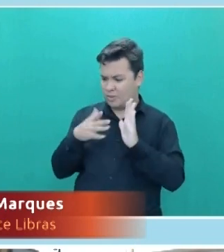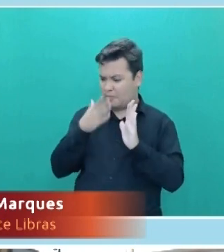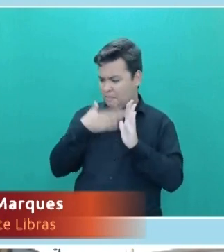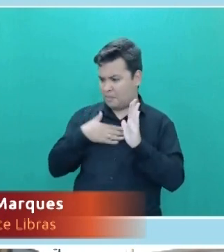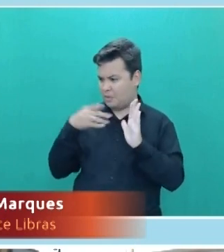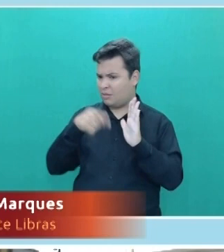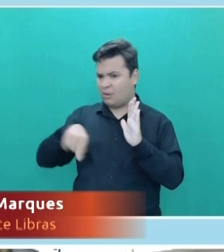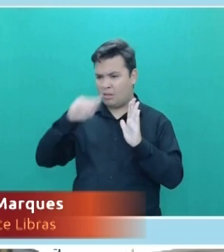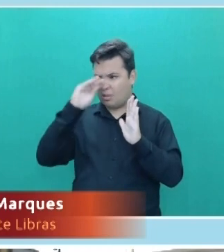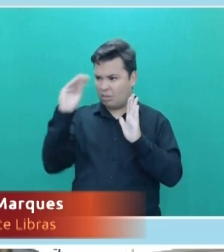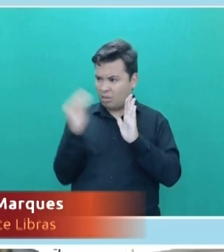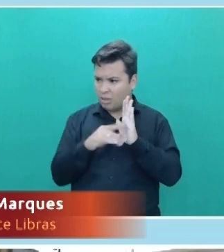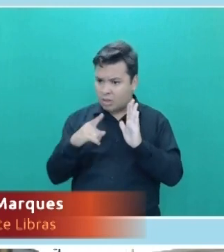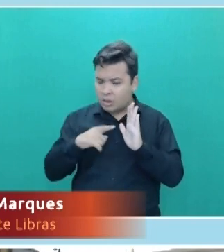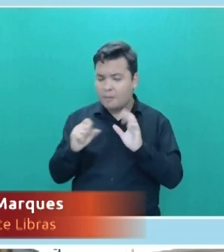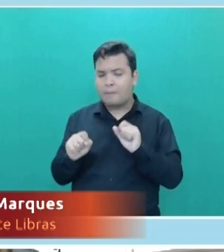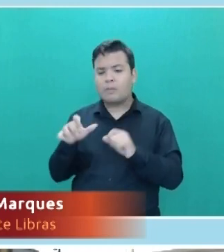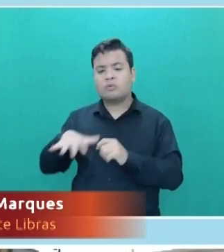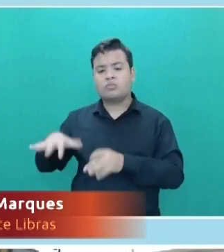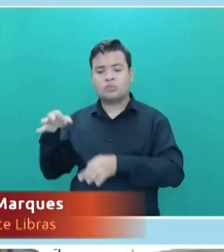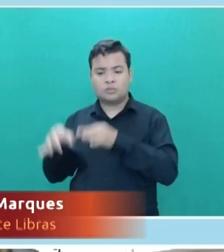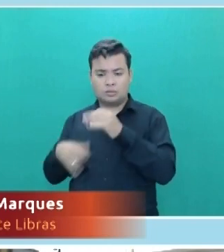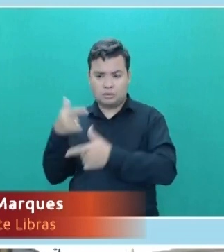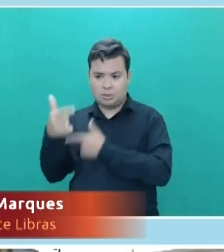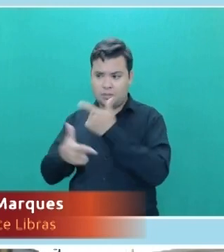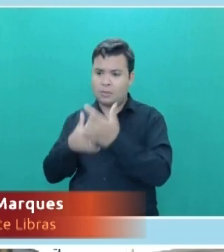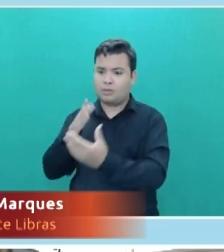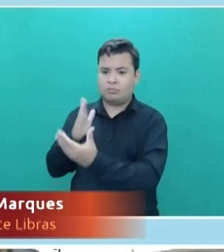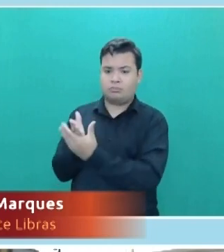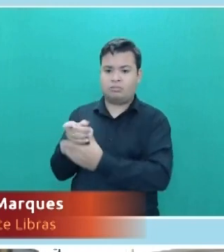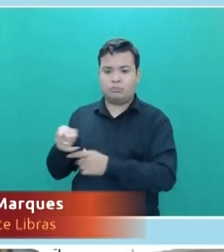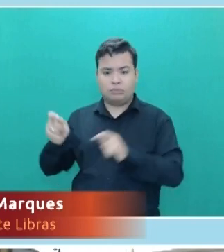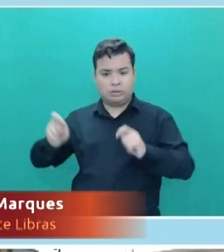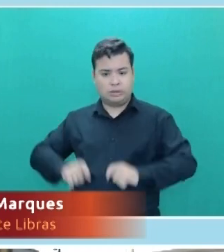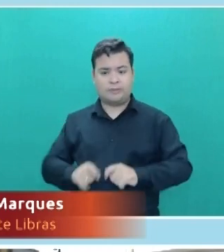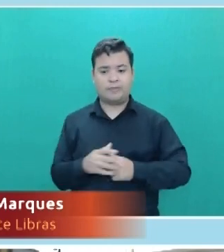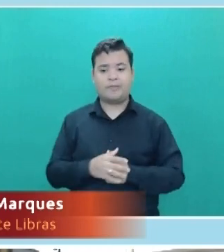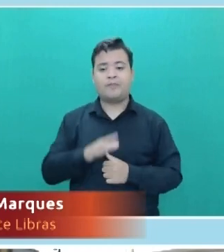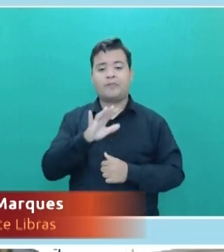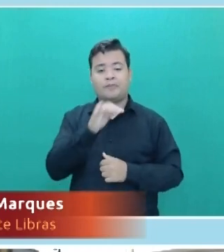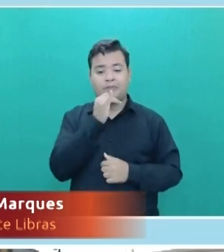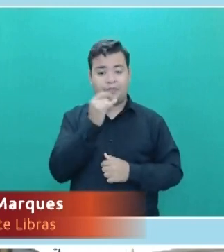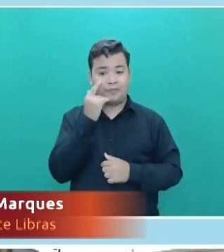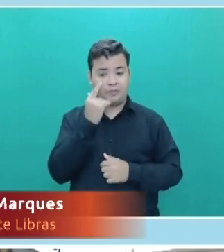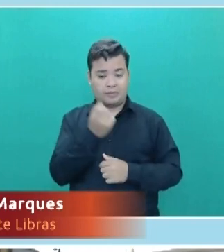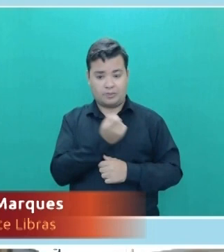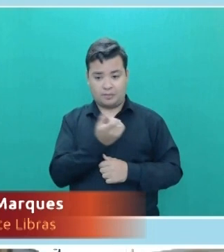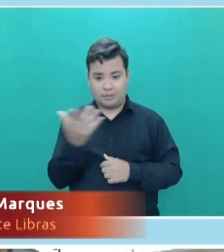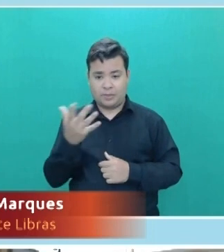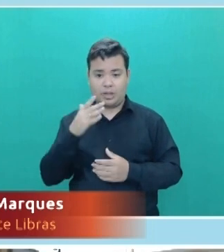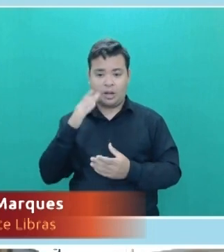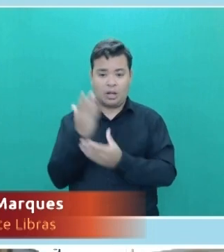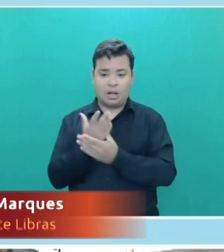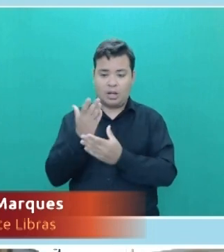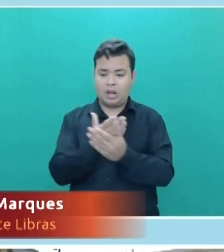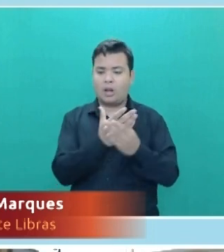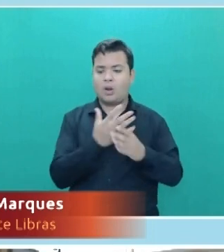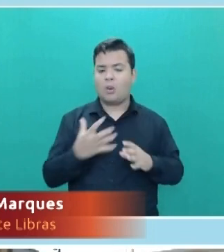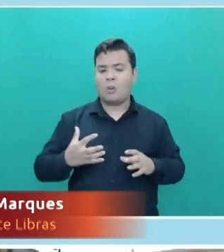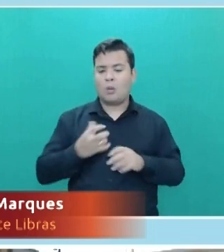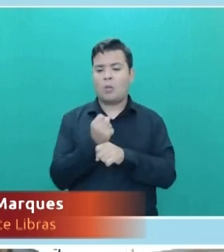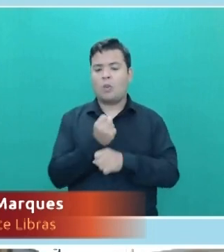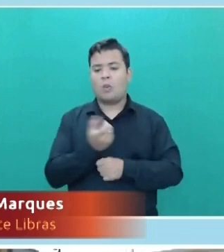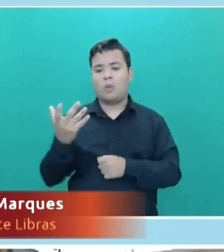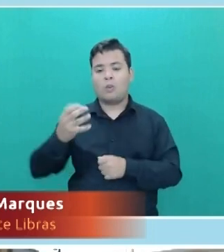buscar a Justiça do Trabalho. Agora, vocês vão pegar, se forem olhar os números, né, das ações, são tantos por cento de ações